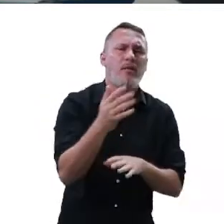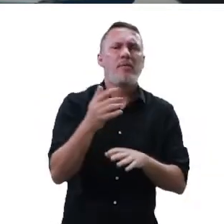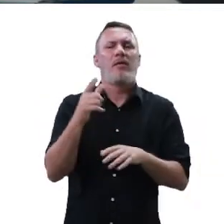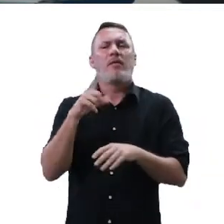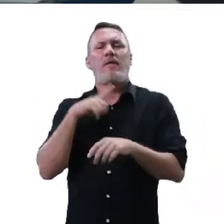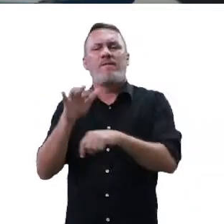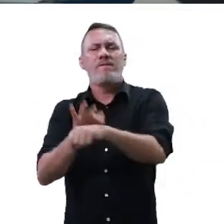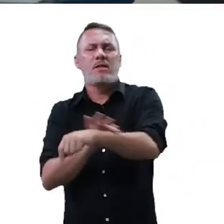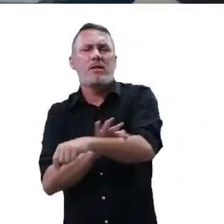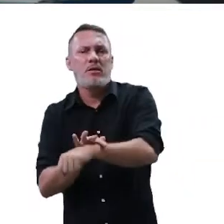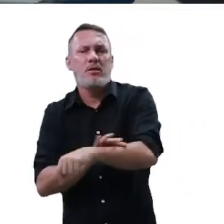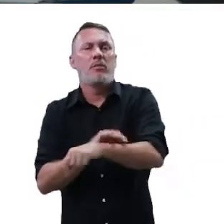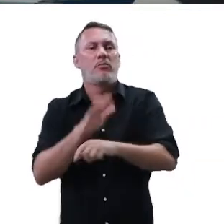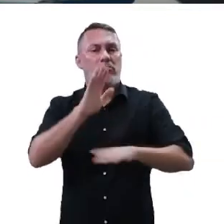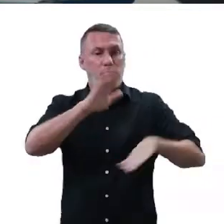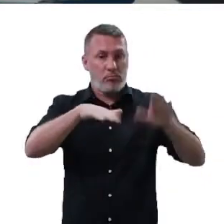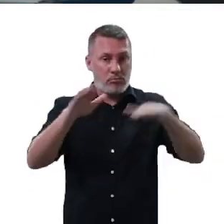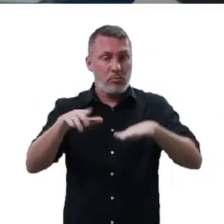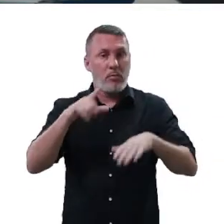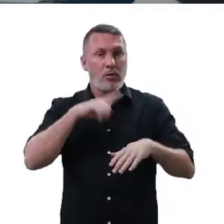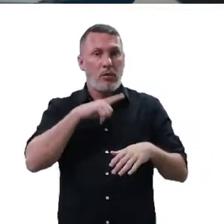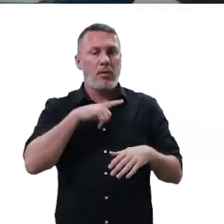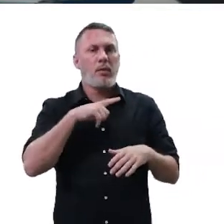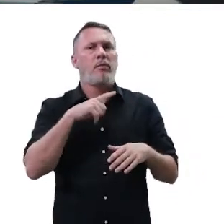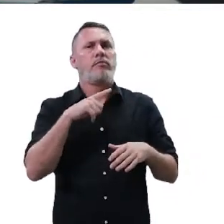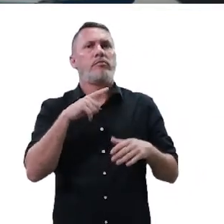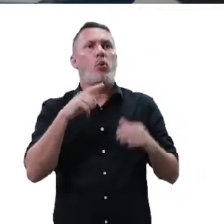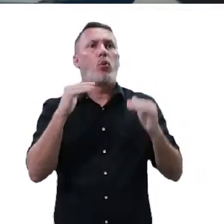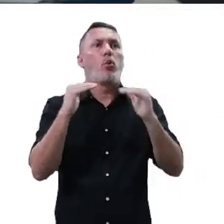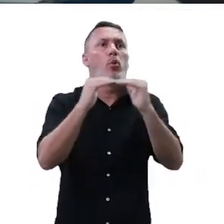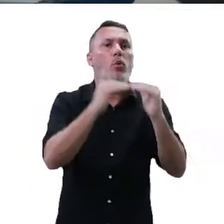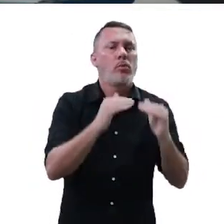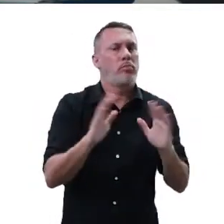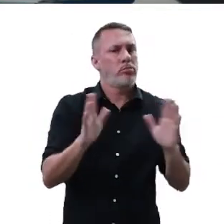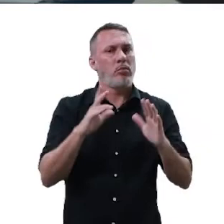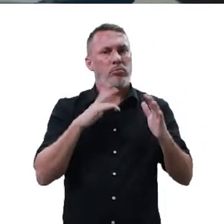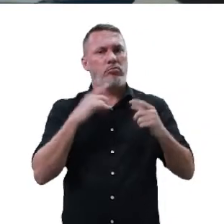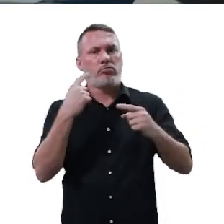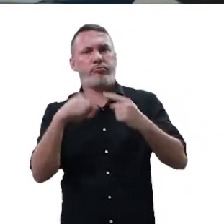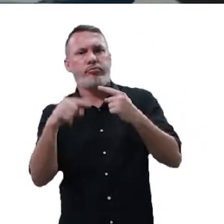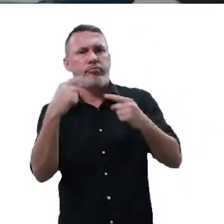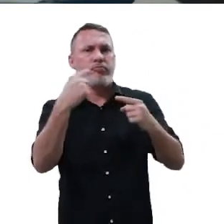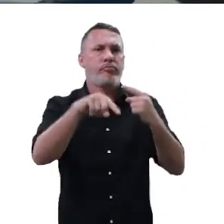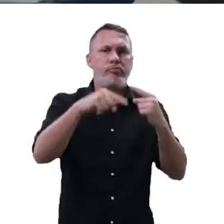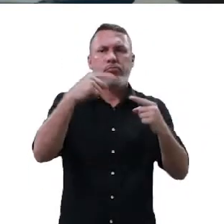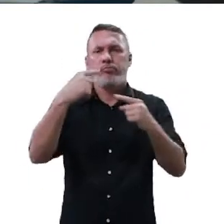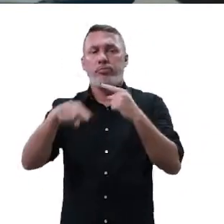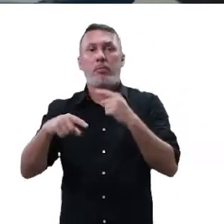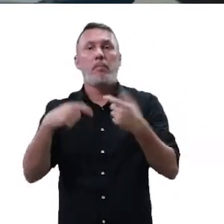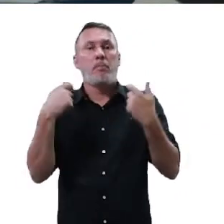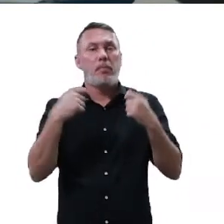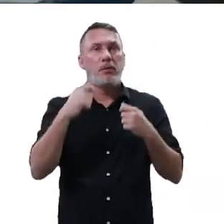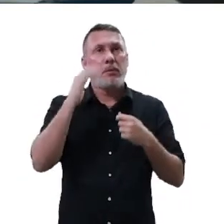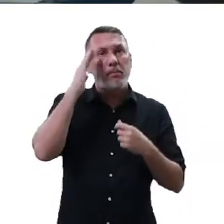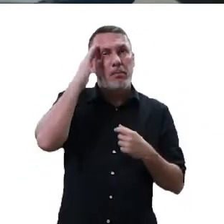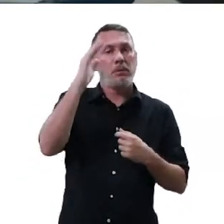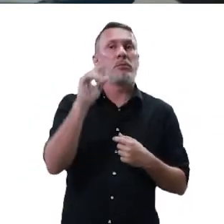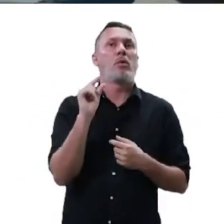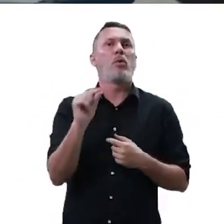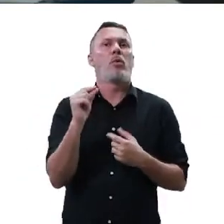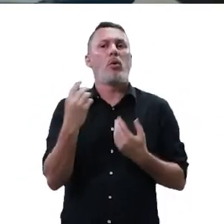natureza, da física, cada um deles definiu, eles não estavam em acordo em relação ao que seria esse